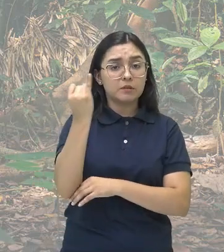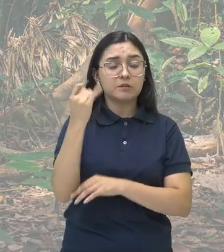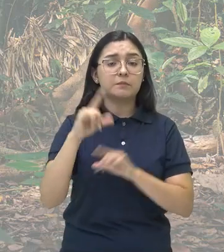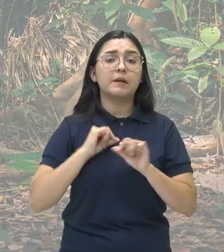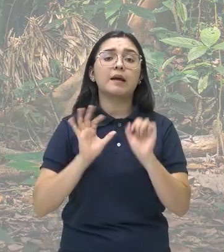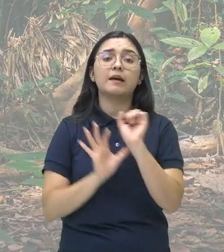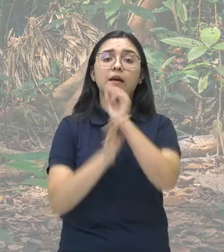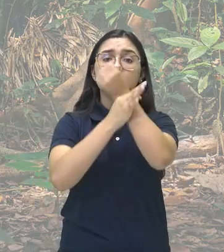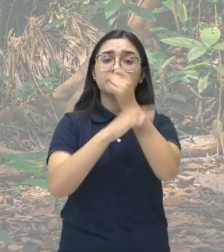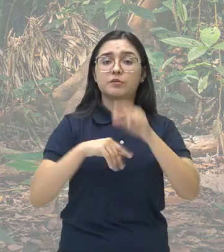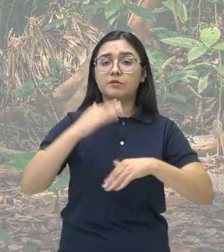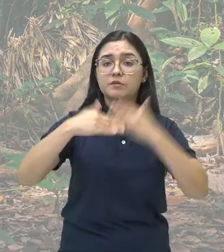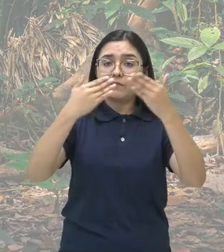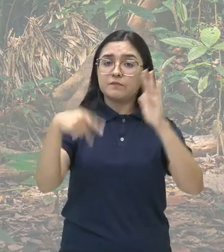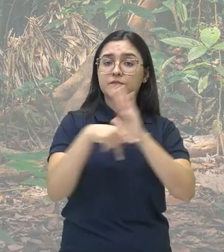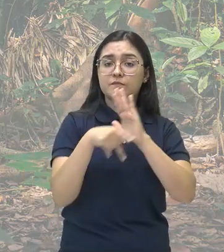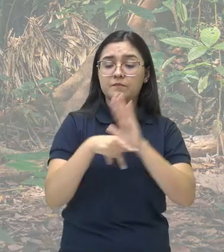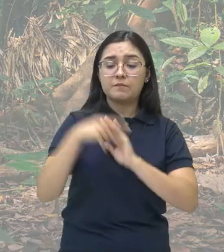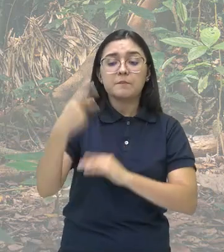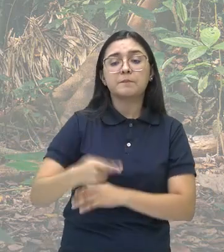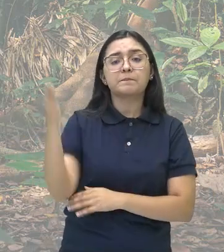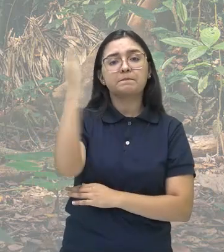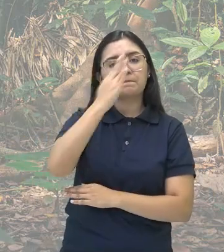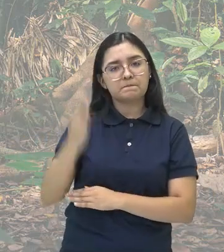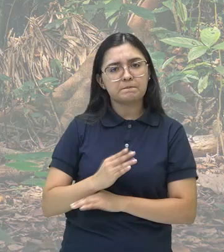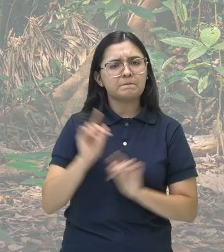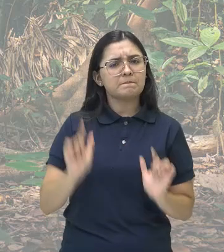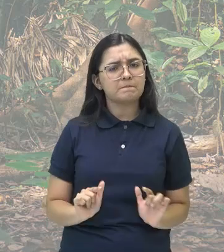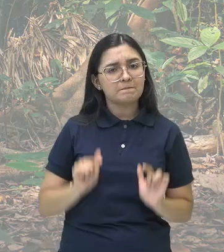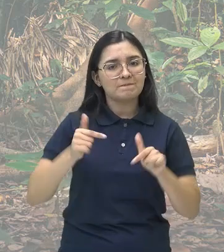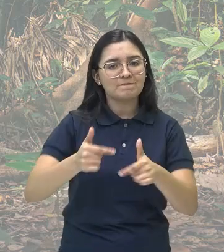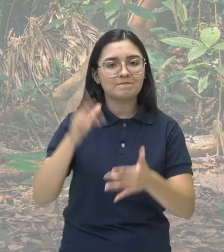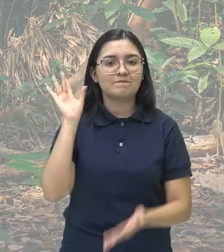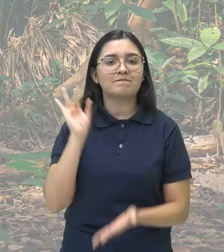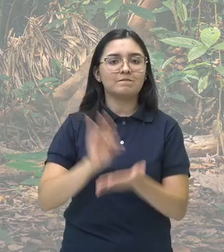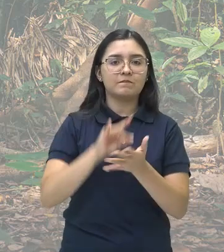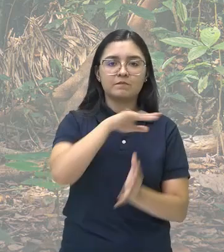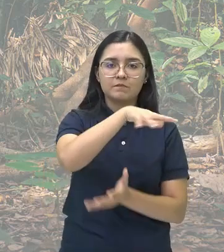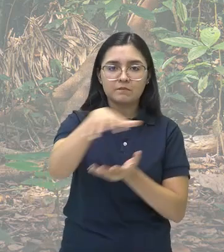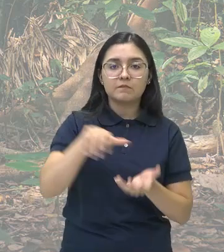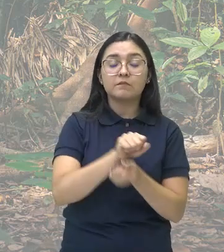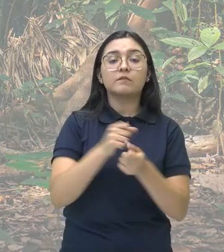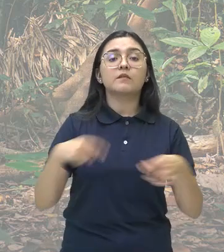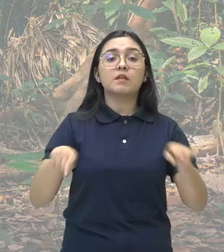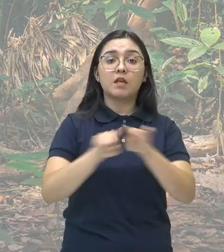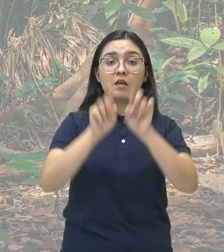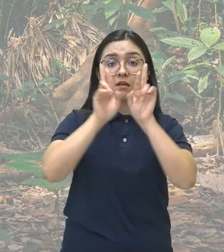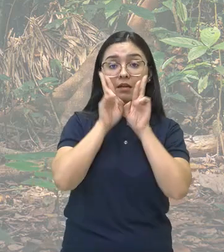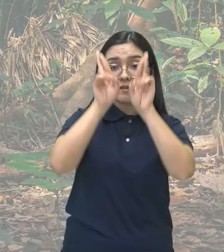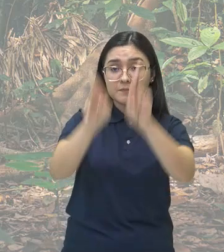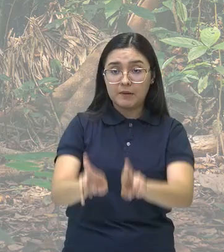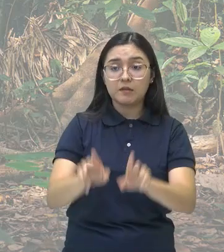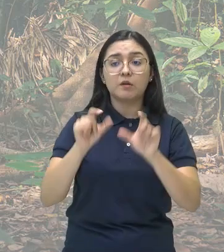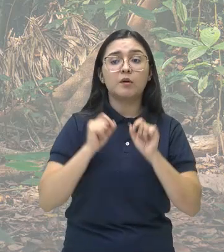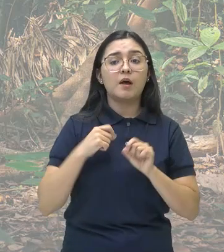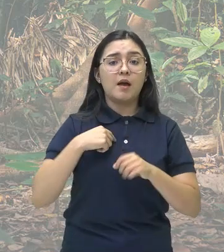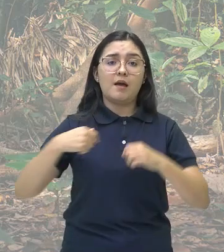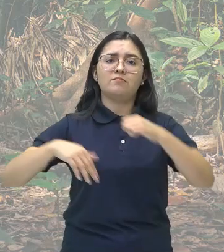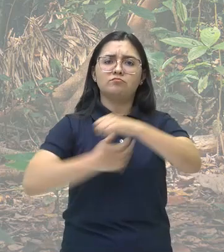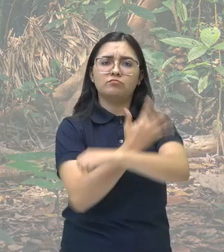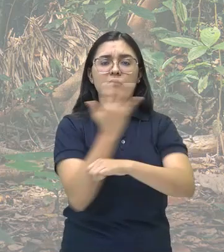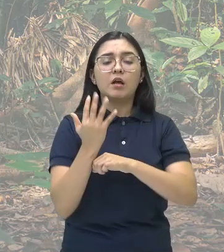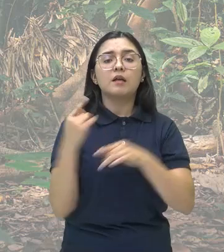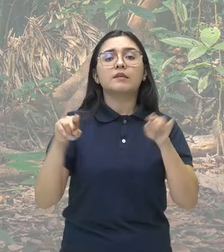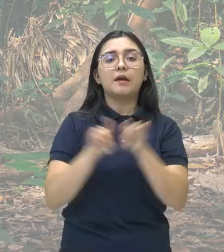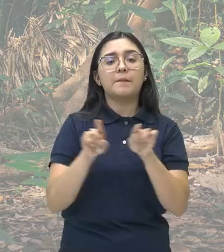para garantir que o desenvolvimento do Brasil ocorra de maneira sustentável, respeitando a